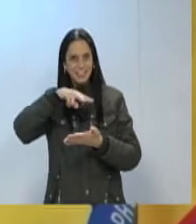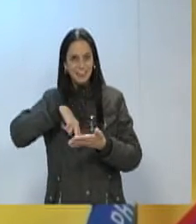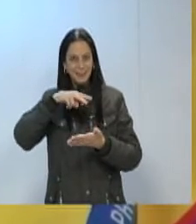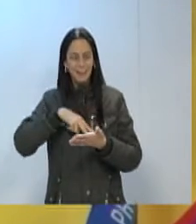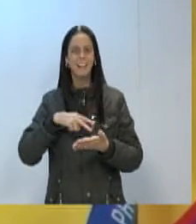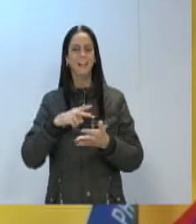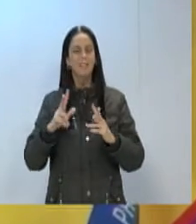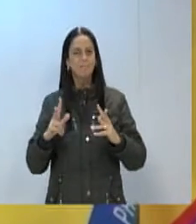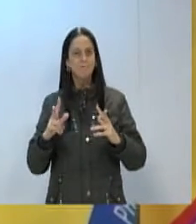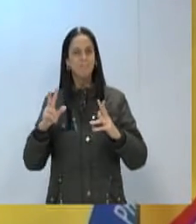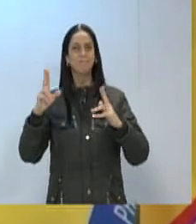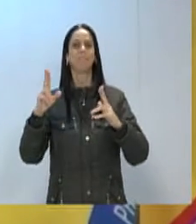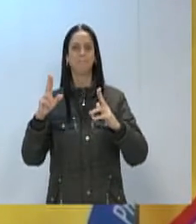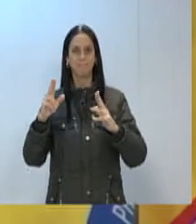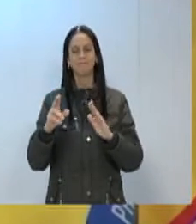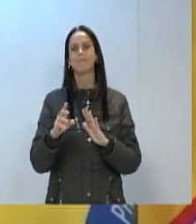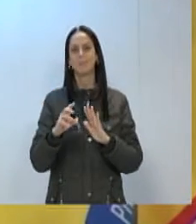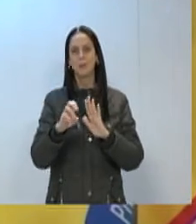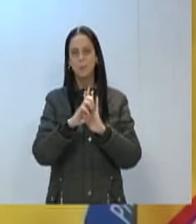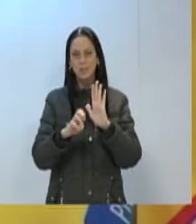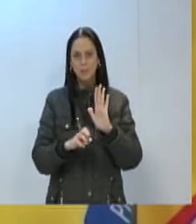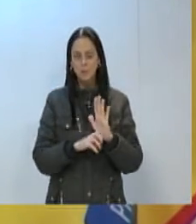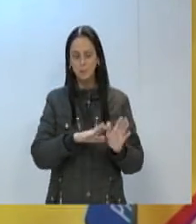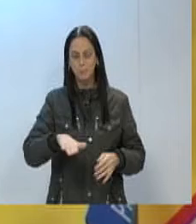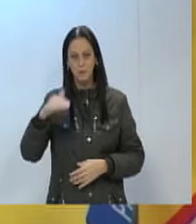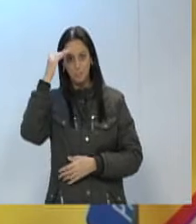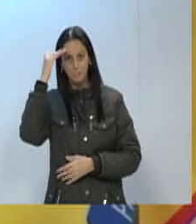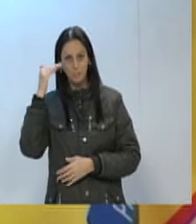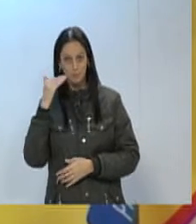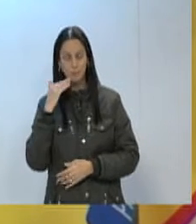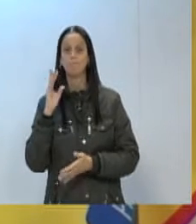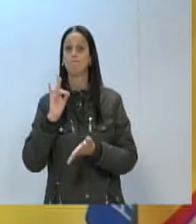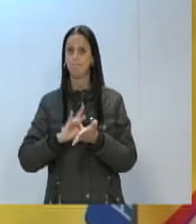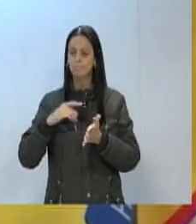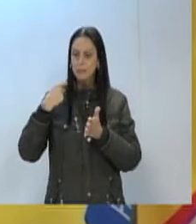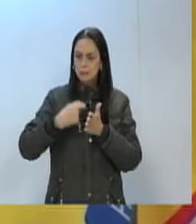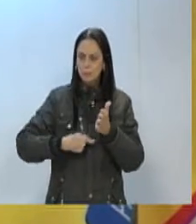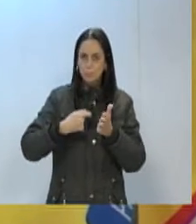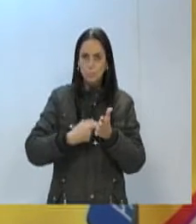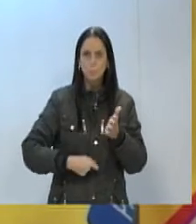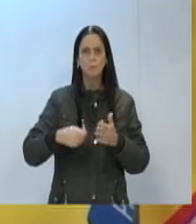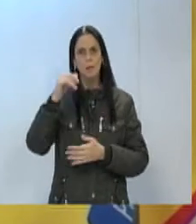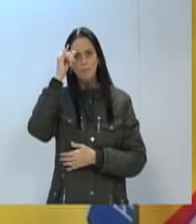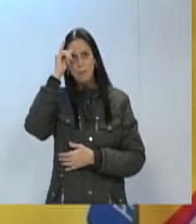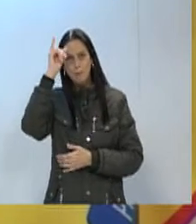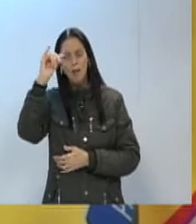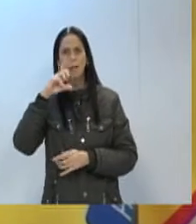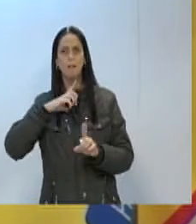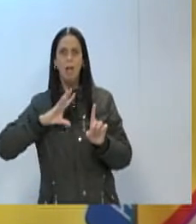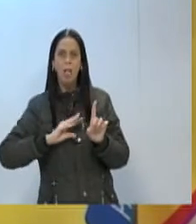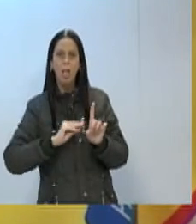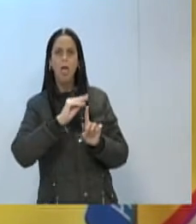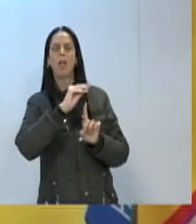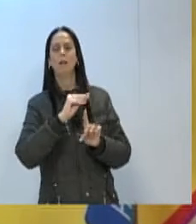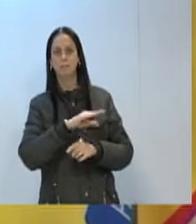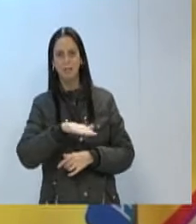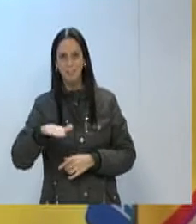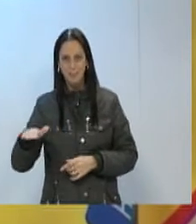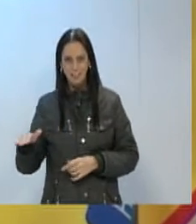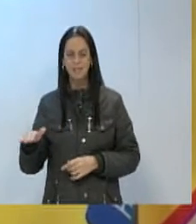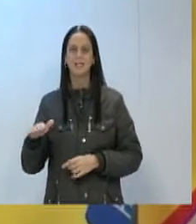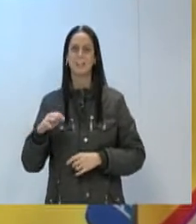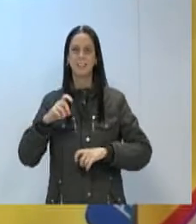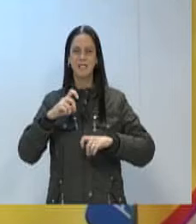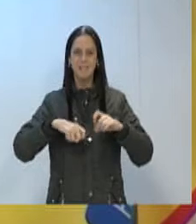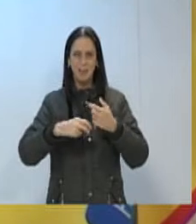que justamente kayawa com essa situação a luta e o combate ao abuso e exploração sexual infanto-juvenil não é